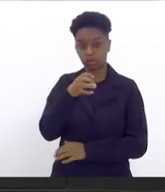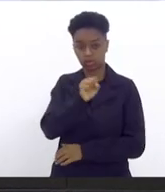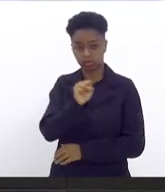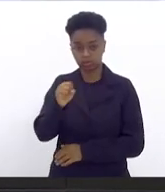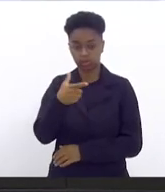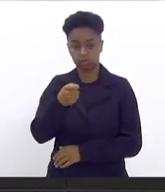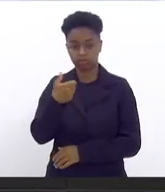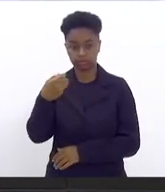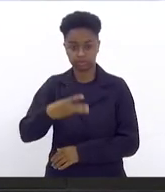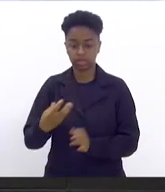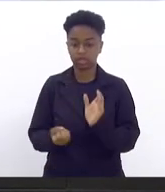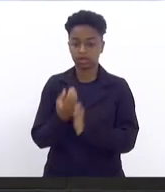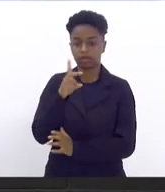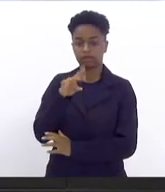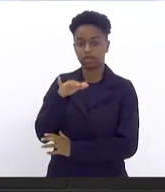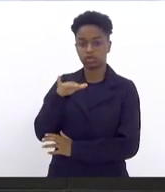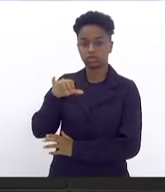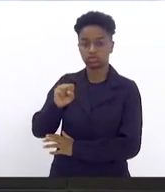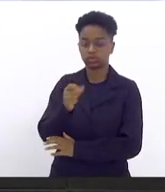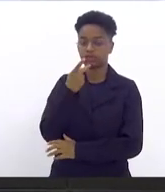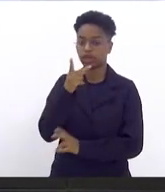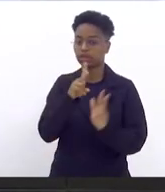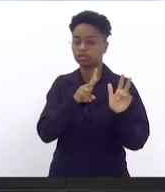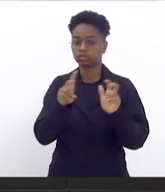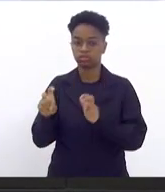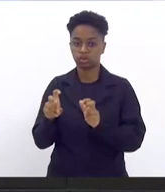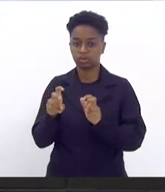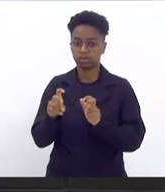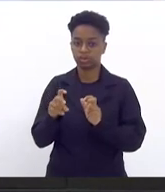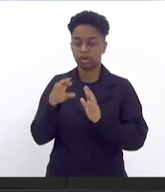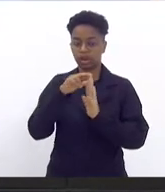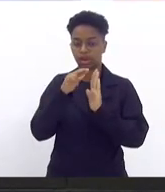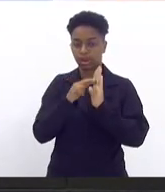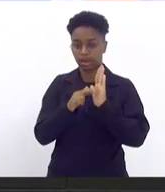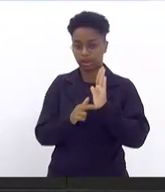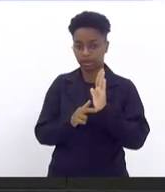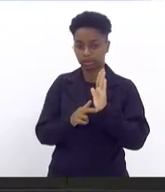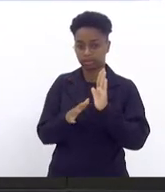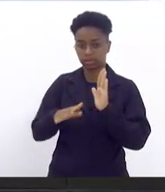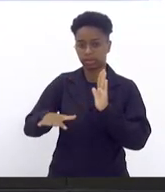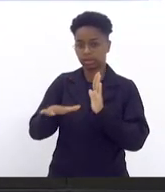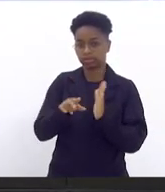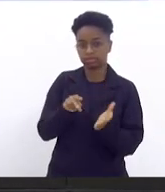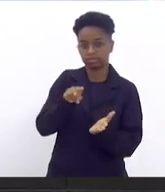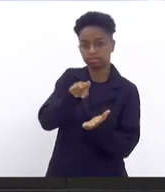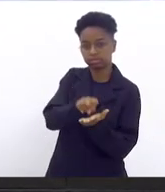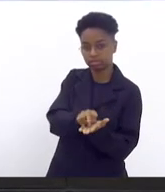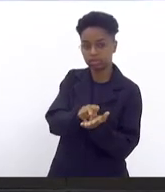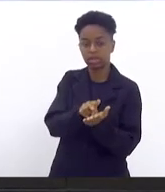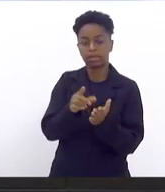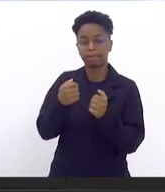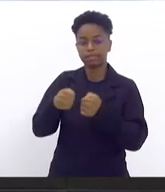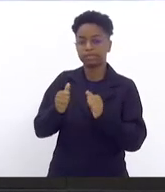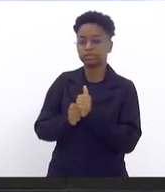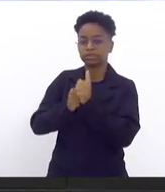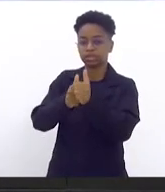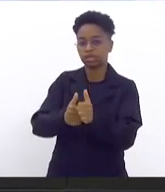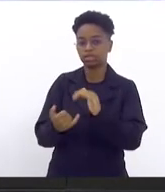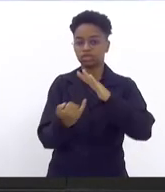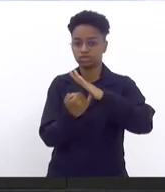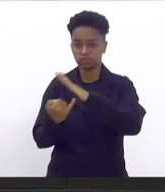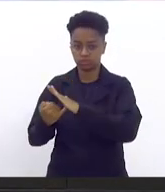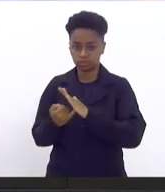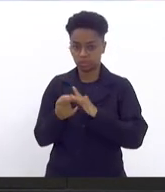deputado Vinícius Cozzolino, que dispõe a respeito do protocolo de internação a ser seguido pelas instituições